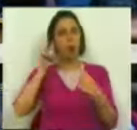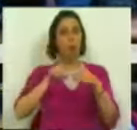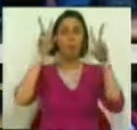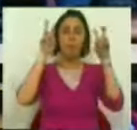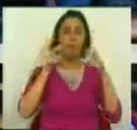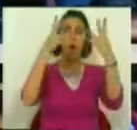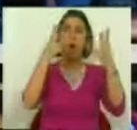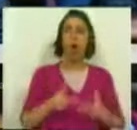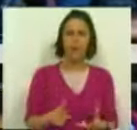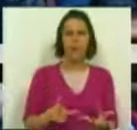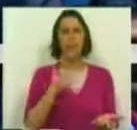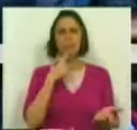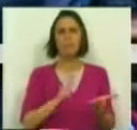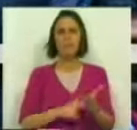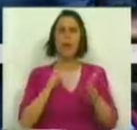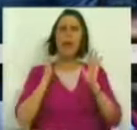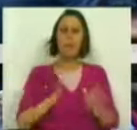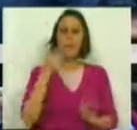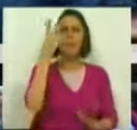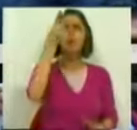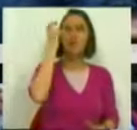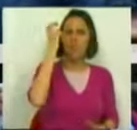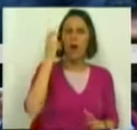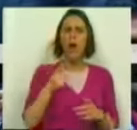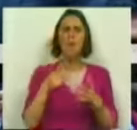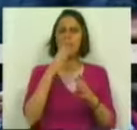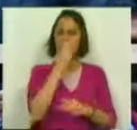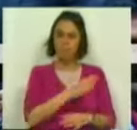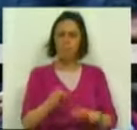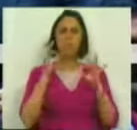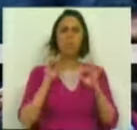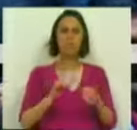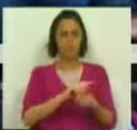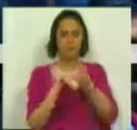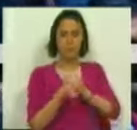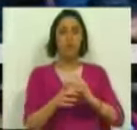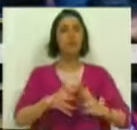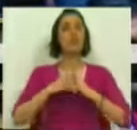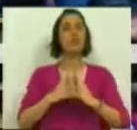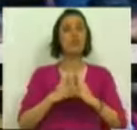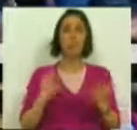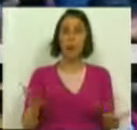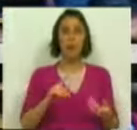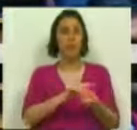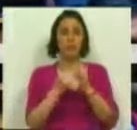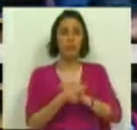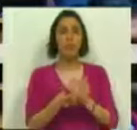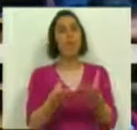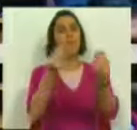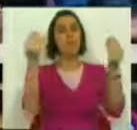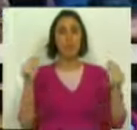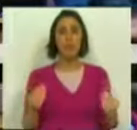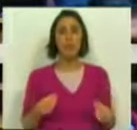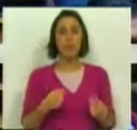em matéria orçamental, também é verdade que é preciso coragem para concretizar reformas estruturais. Reformas que muitas